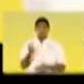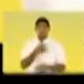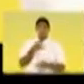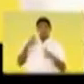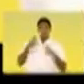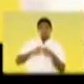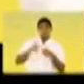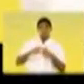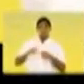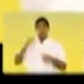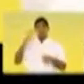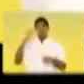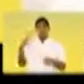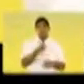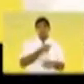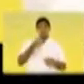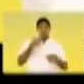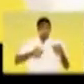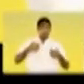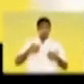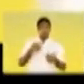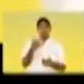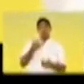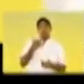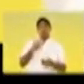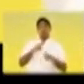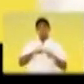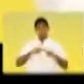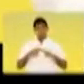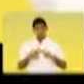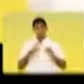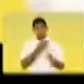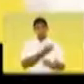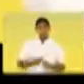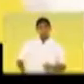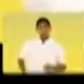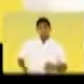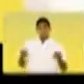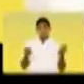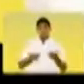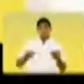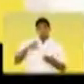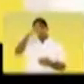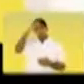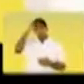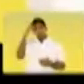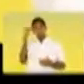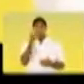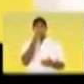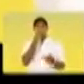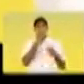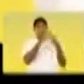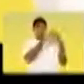fatos novos para tentar salvar sua campanha tenta atribuir atual gestão da prefeitura da Vitória